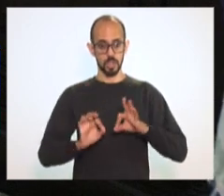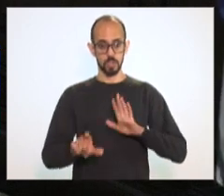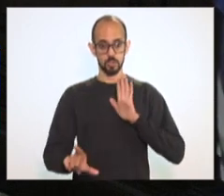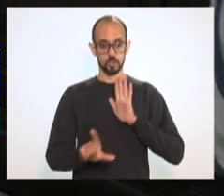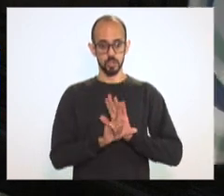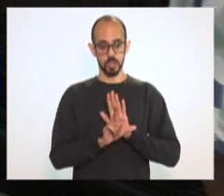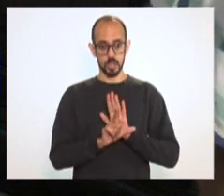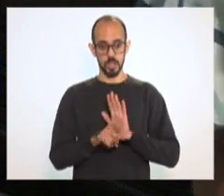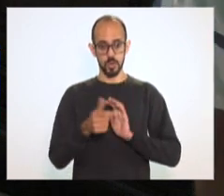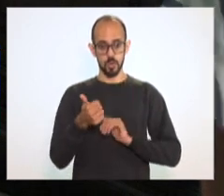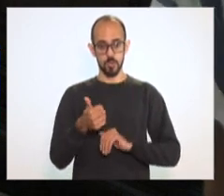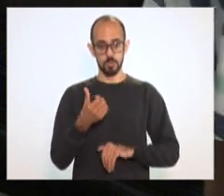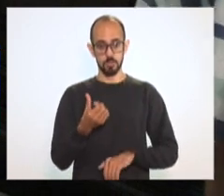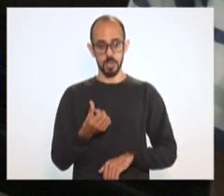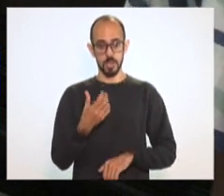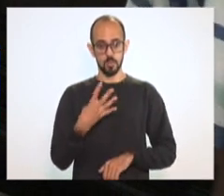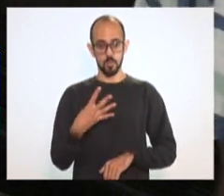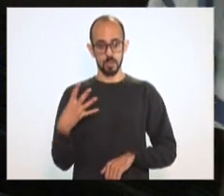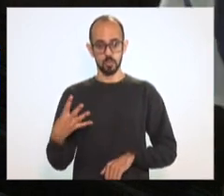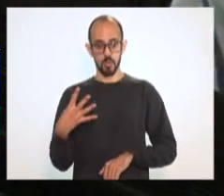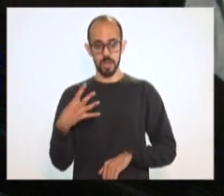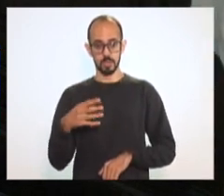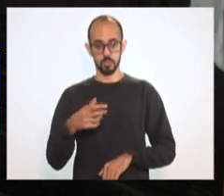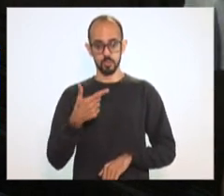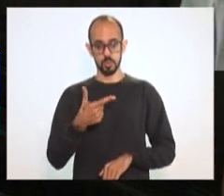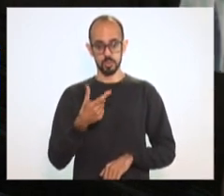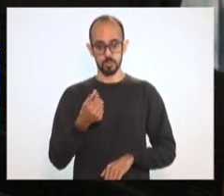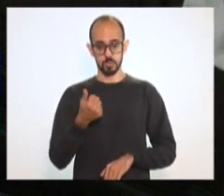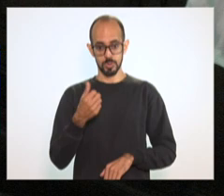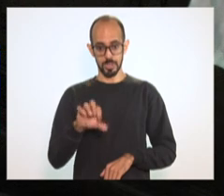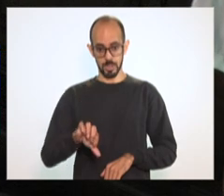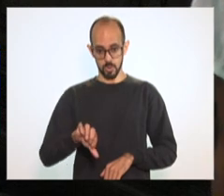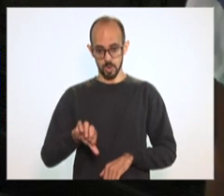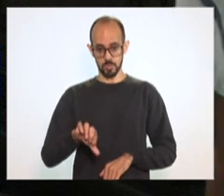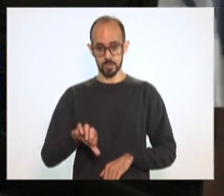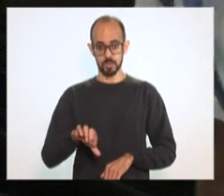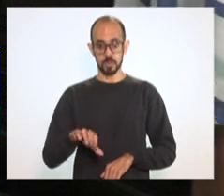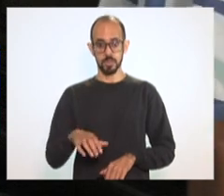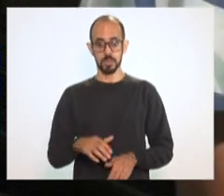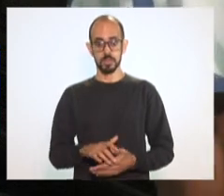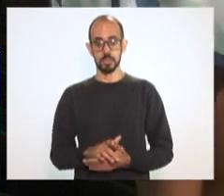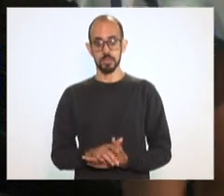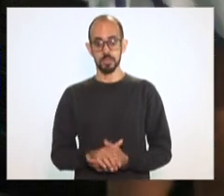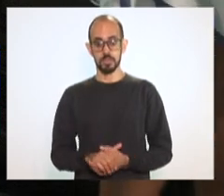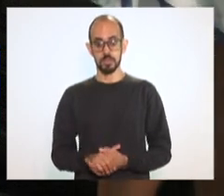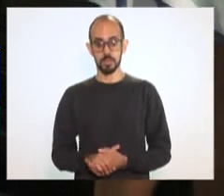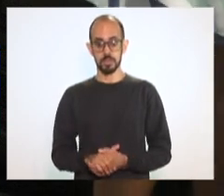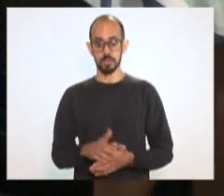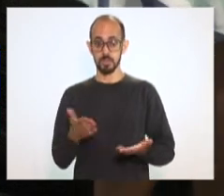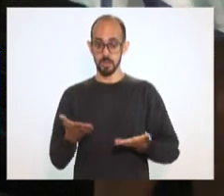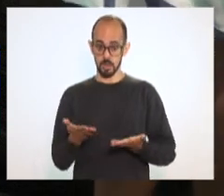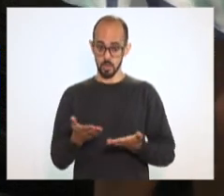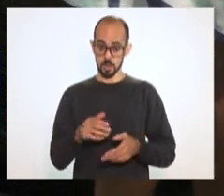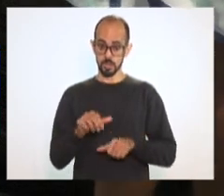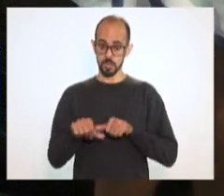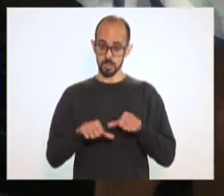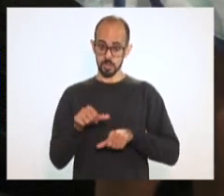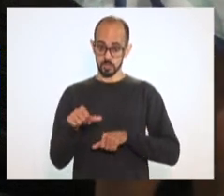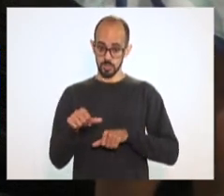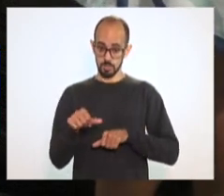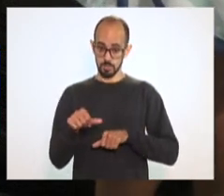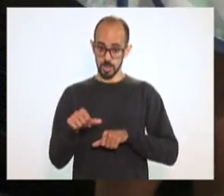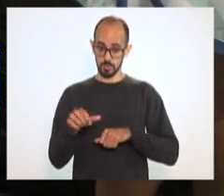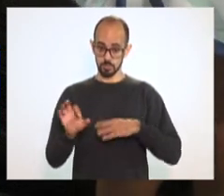1644 de 2019 e agora já já se transformado em